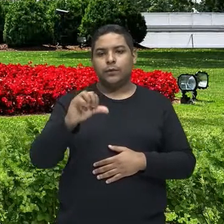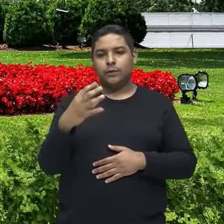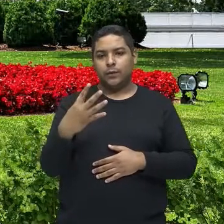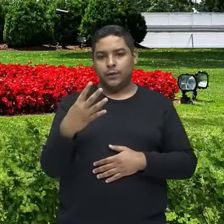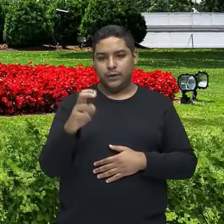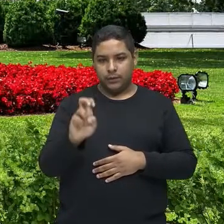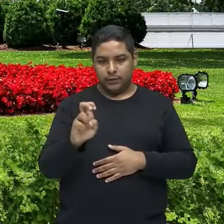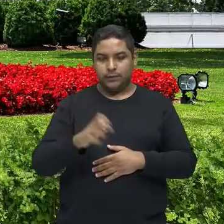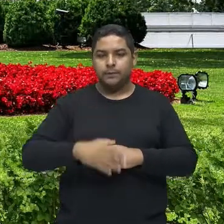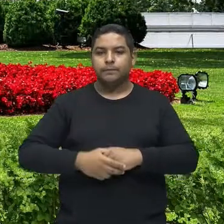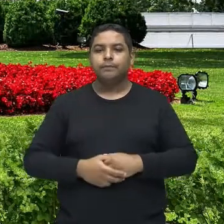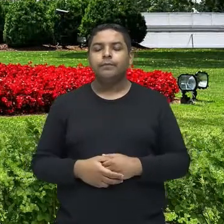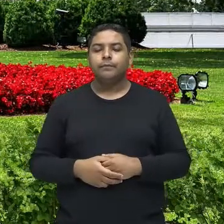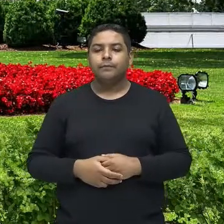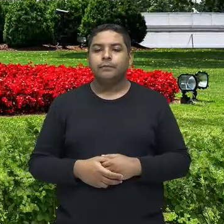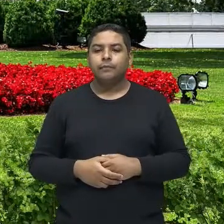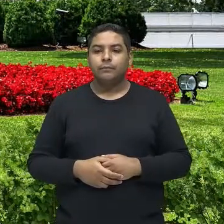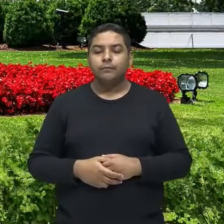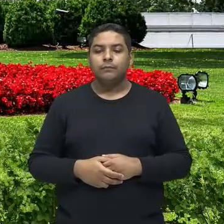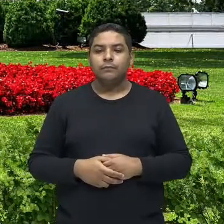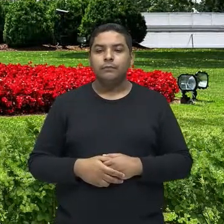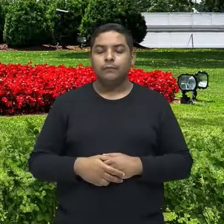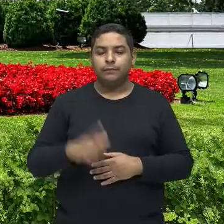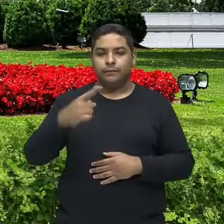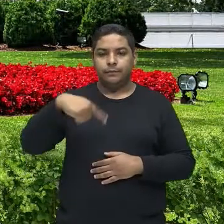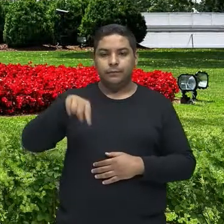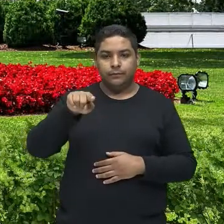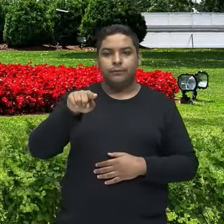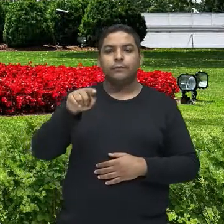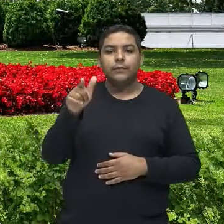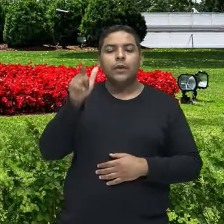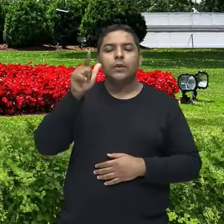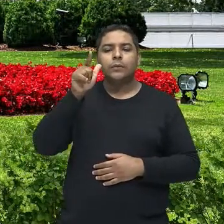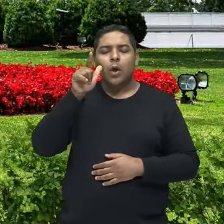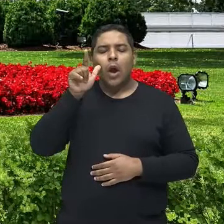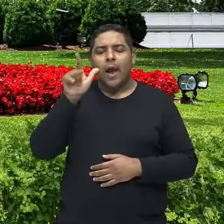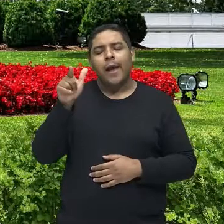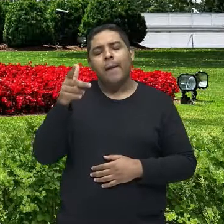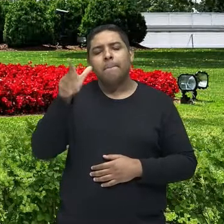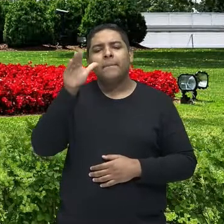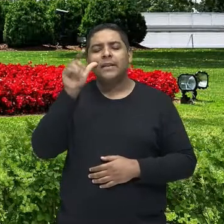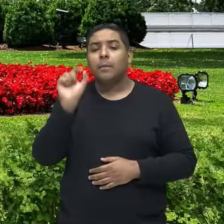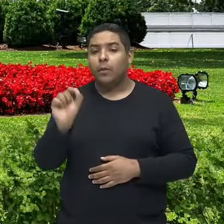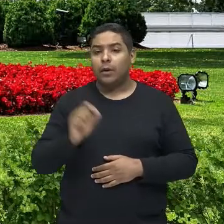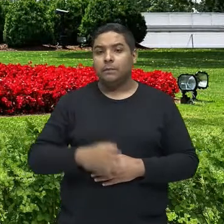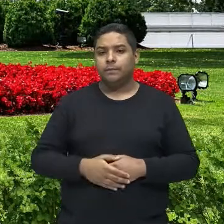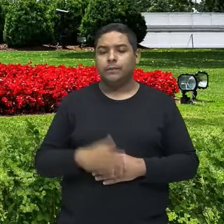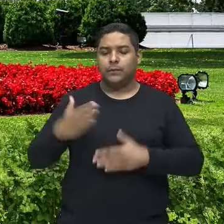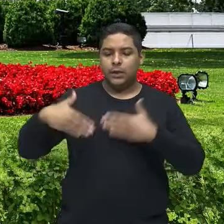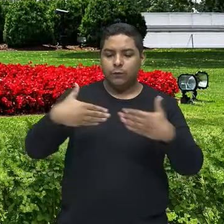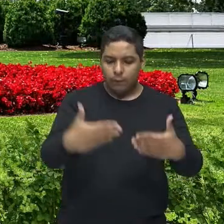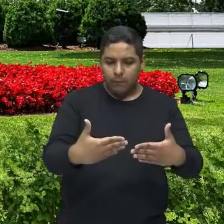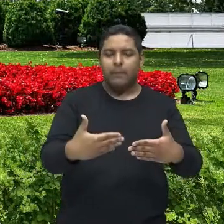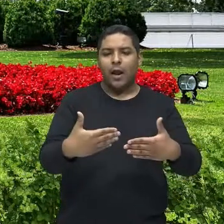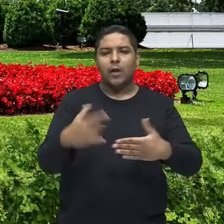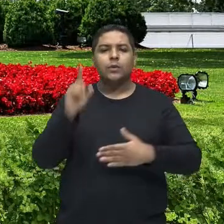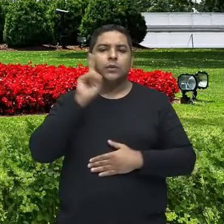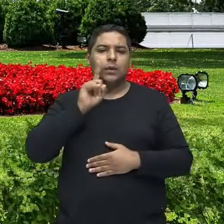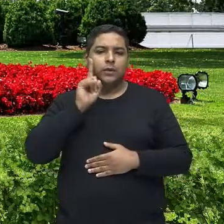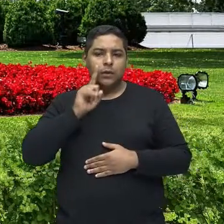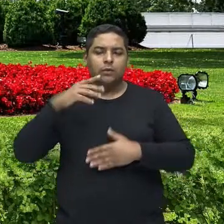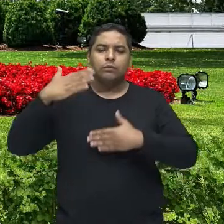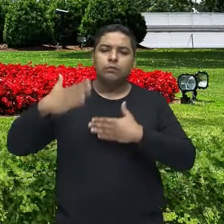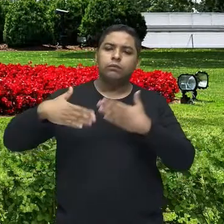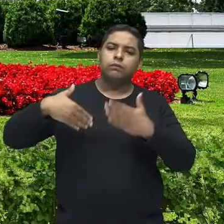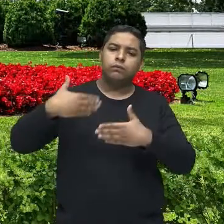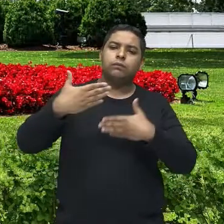1945, tá? Então, a gente observa que esse desenvolvimento que se tem nos Estados Unidos da América, né, com o passar do